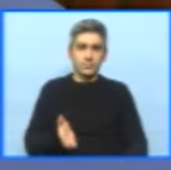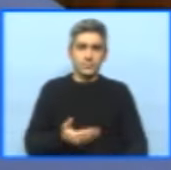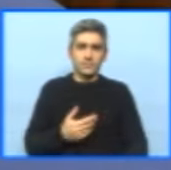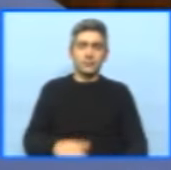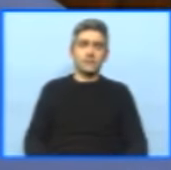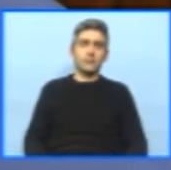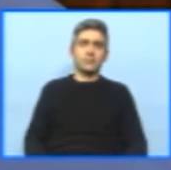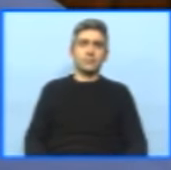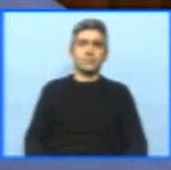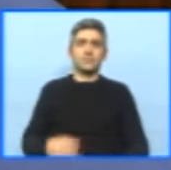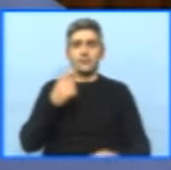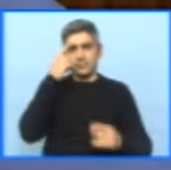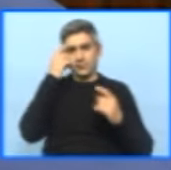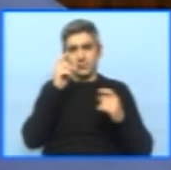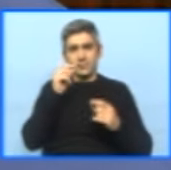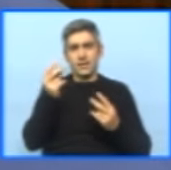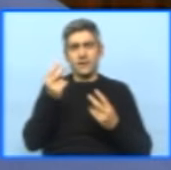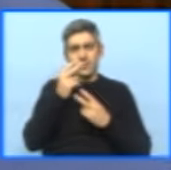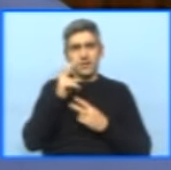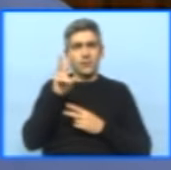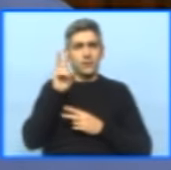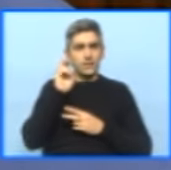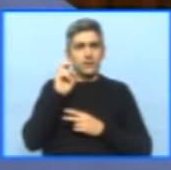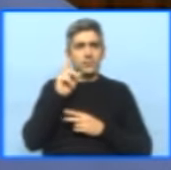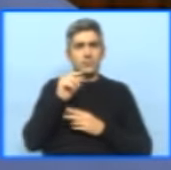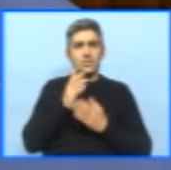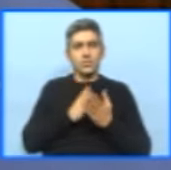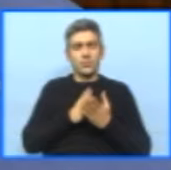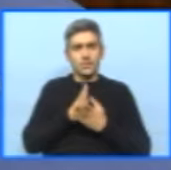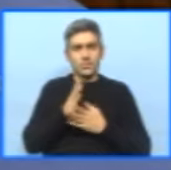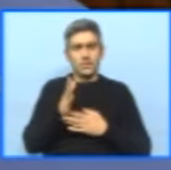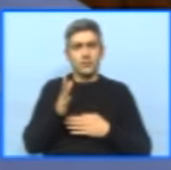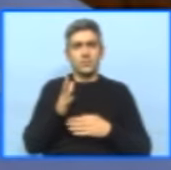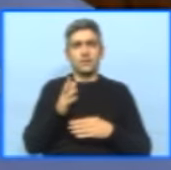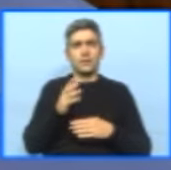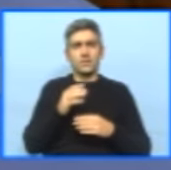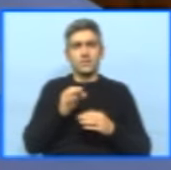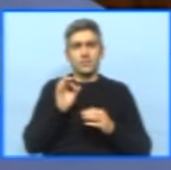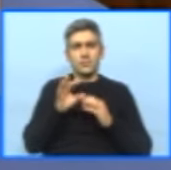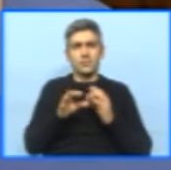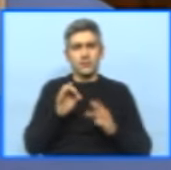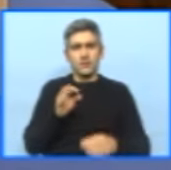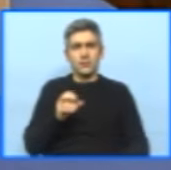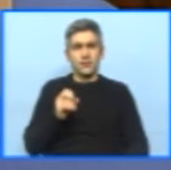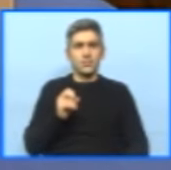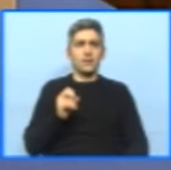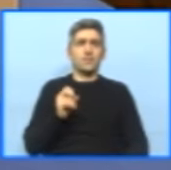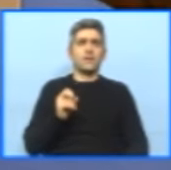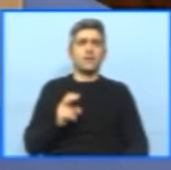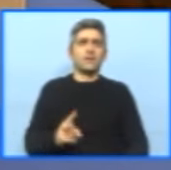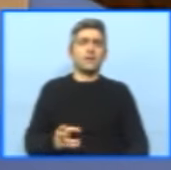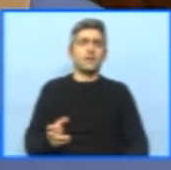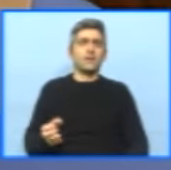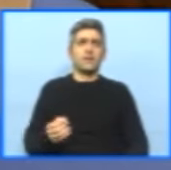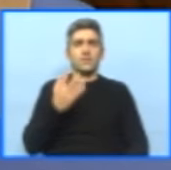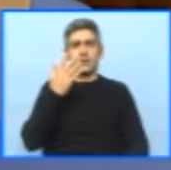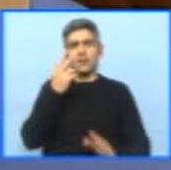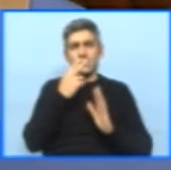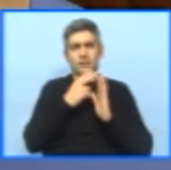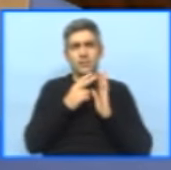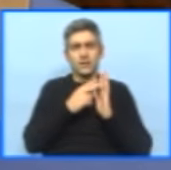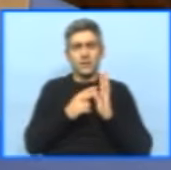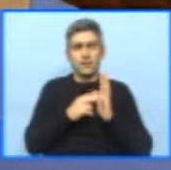Vamos deixar à reflexão também de quem nos está a ver e ouvir, continuar depois, enfim, a partir das pistas que aqui foram deixadas. Primeira leitura, irmã